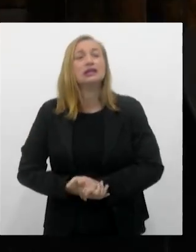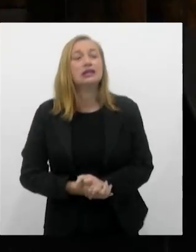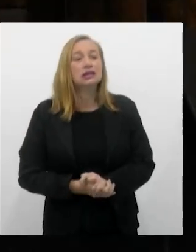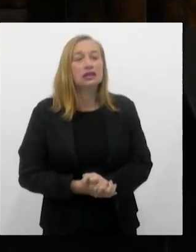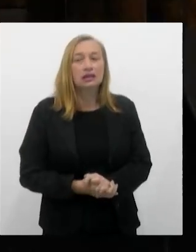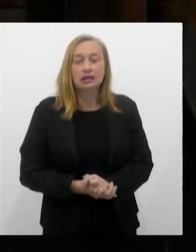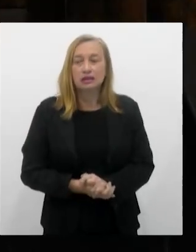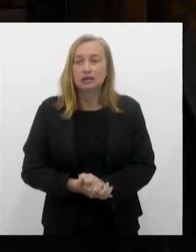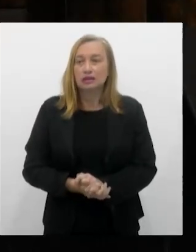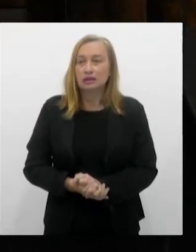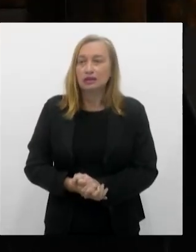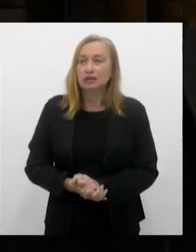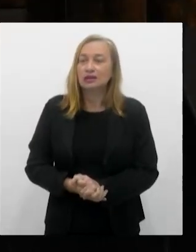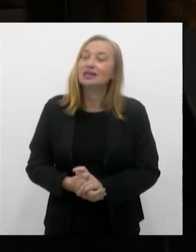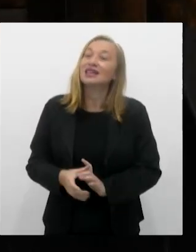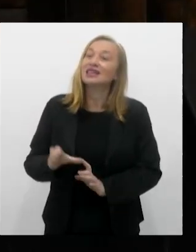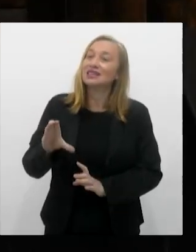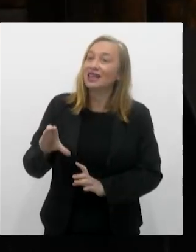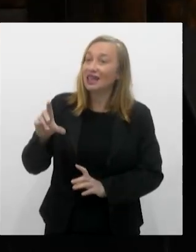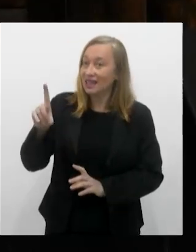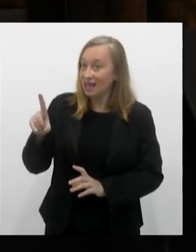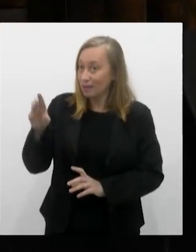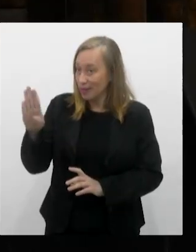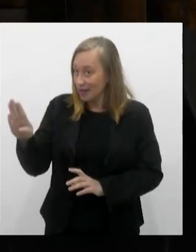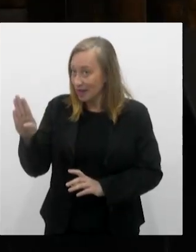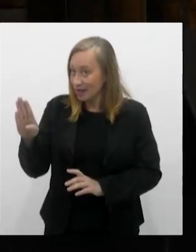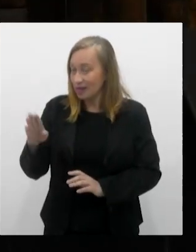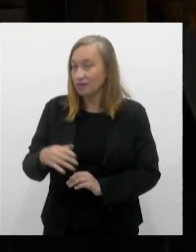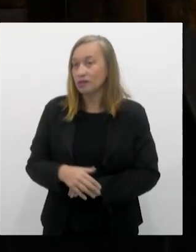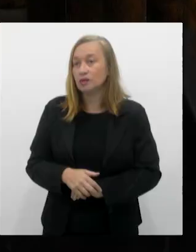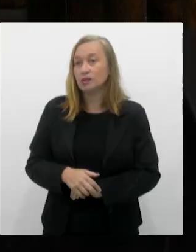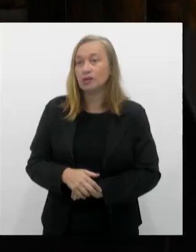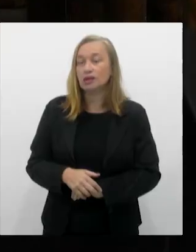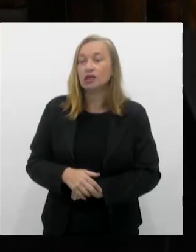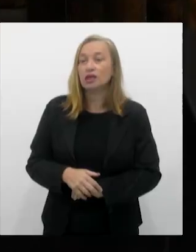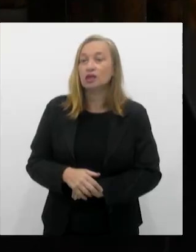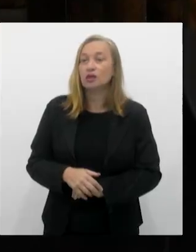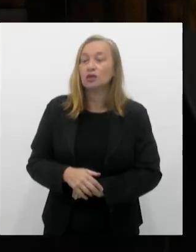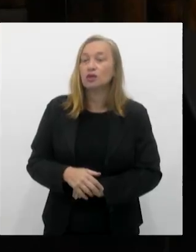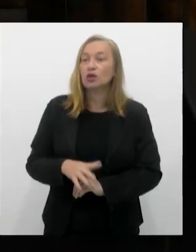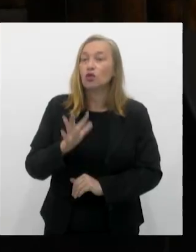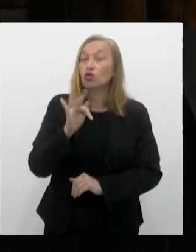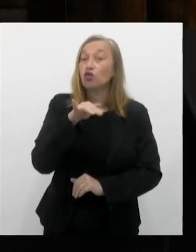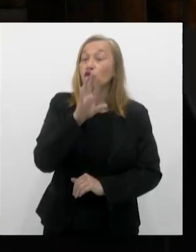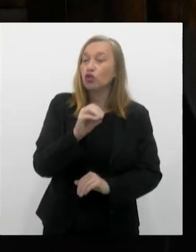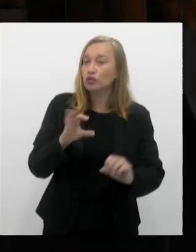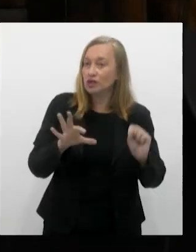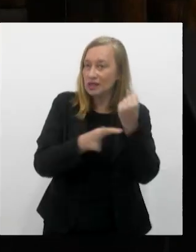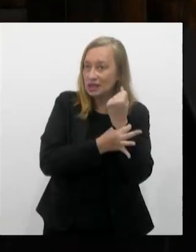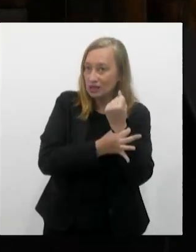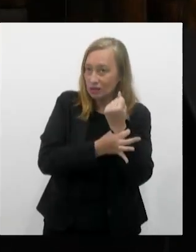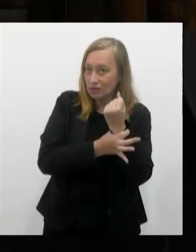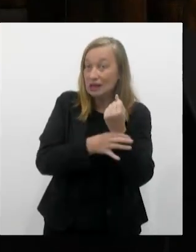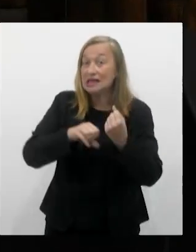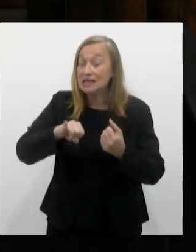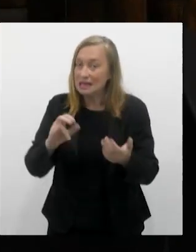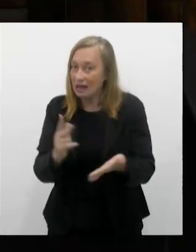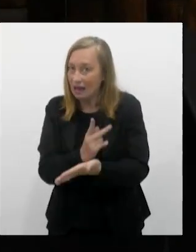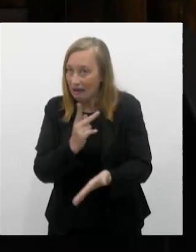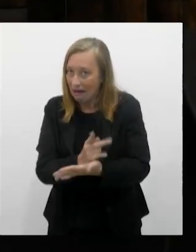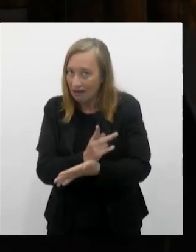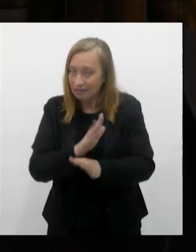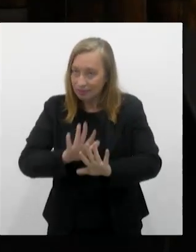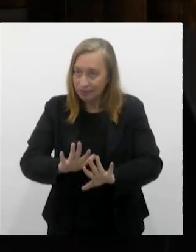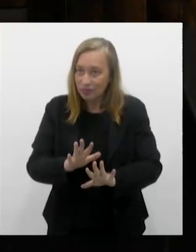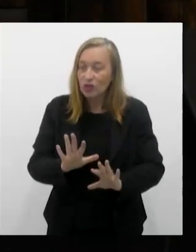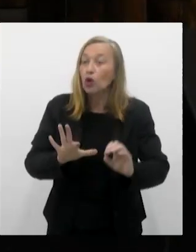Bom, e CDB, existe o fundo garantidor, se der tudo errado. E o